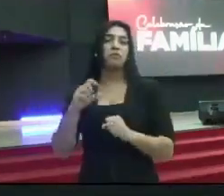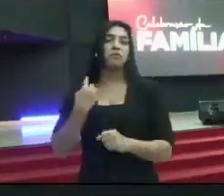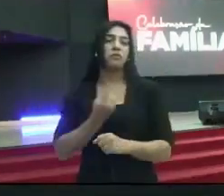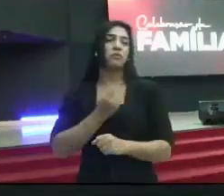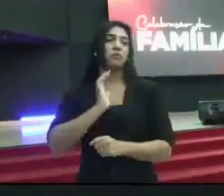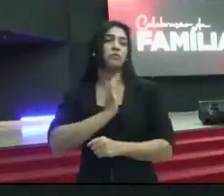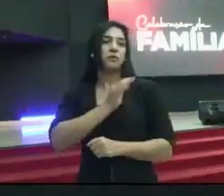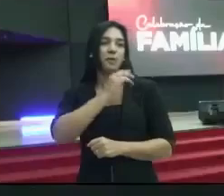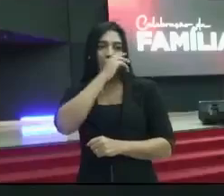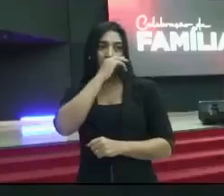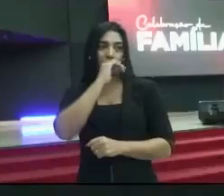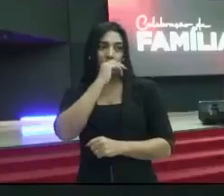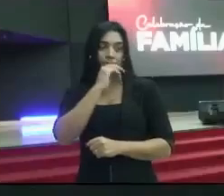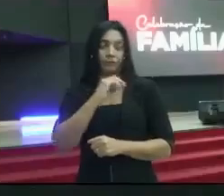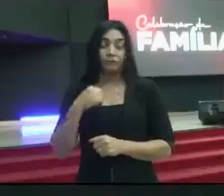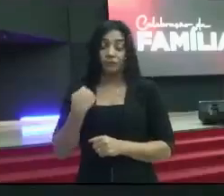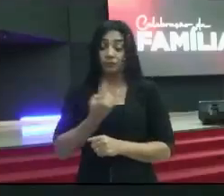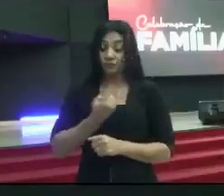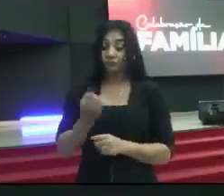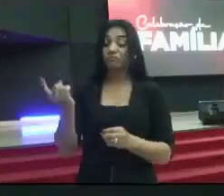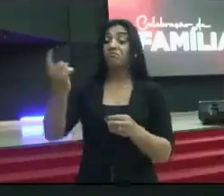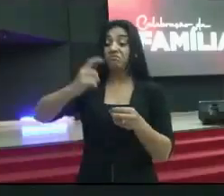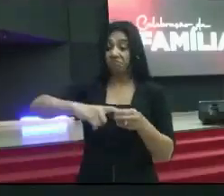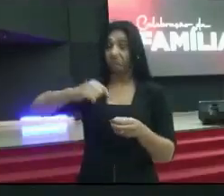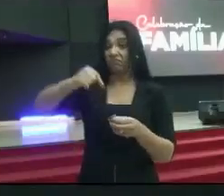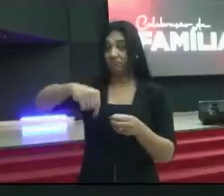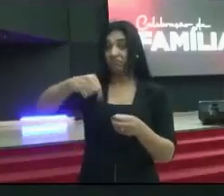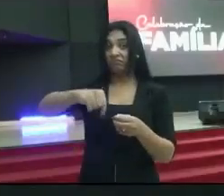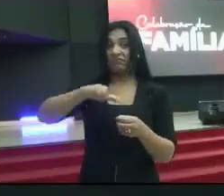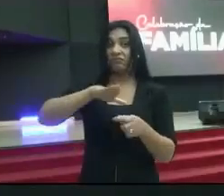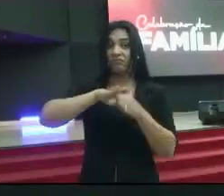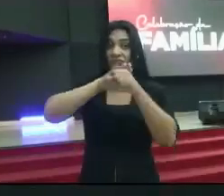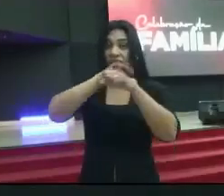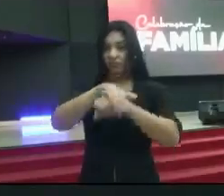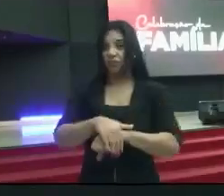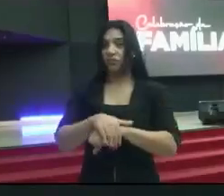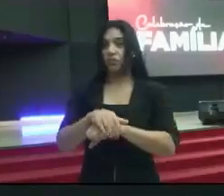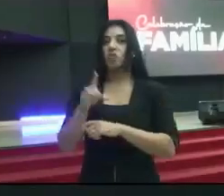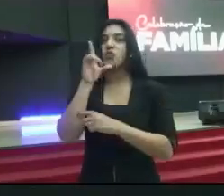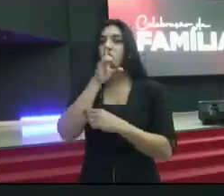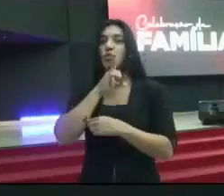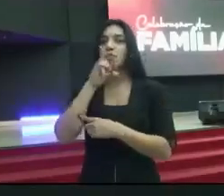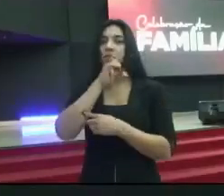coração. E nós retornamos aqui nesta noite de domingo.